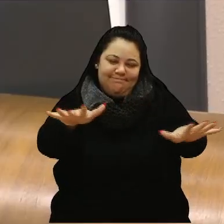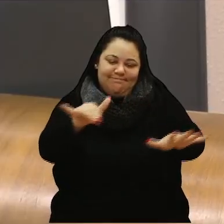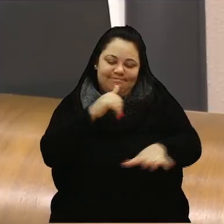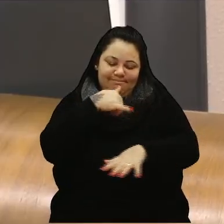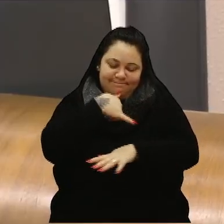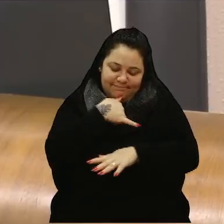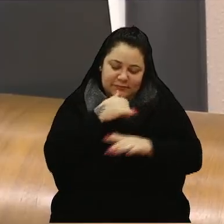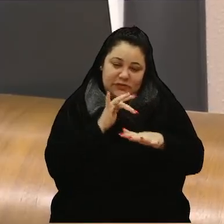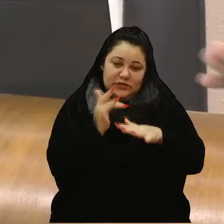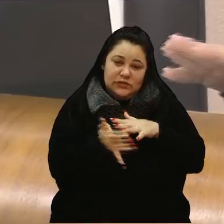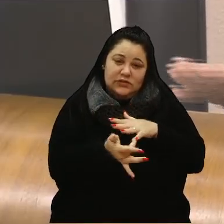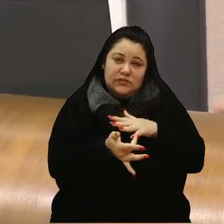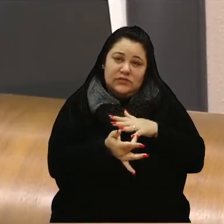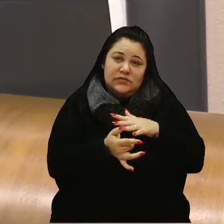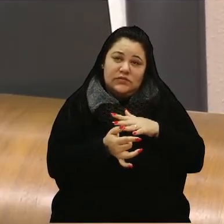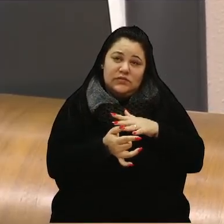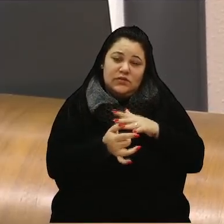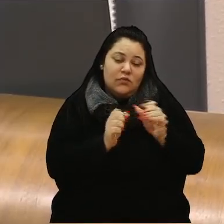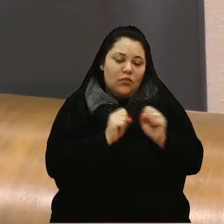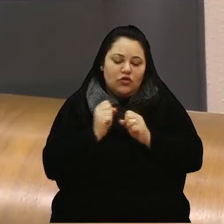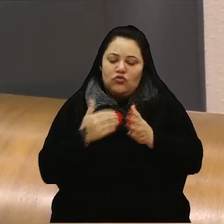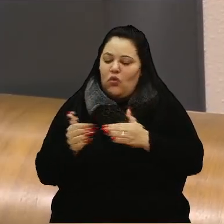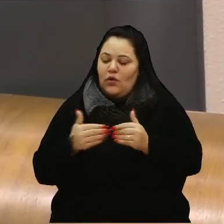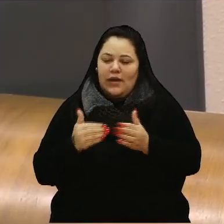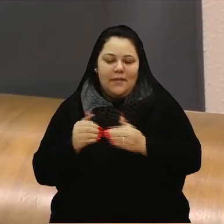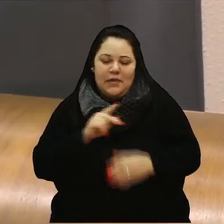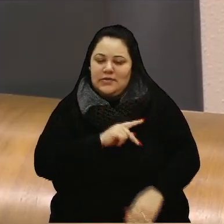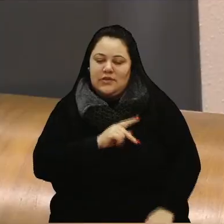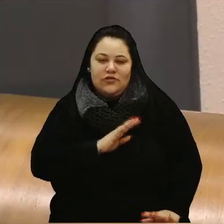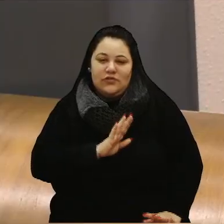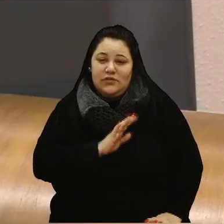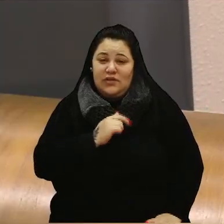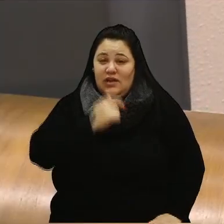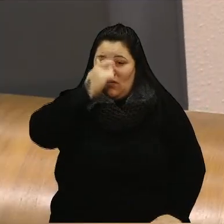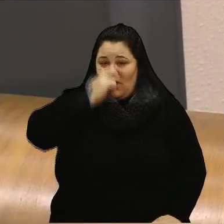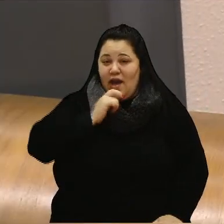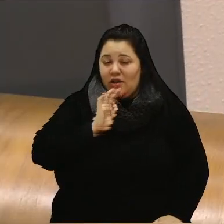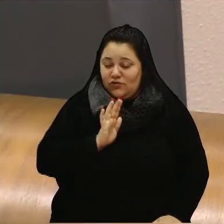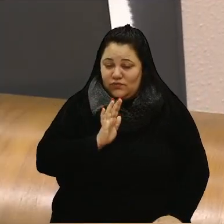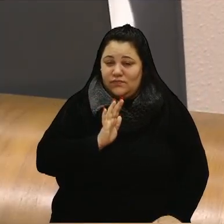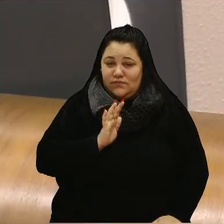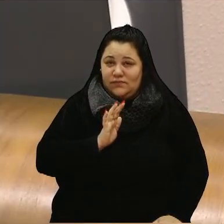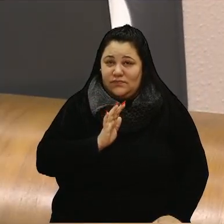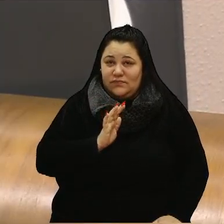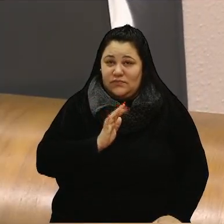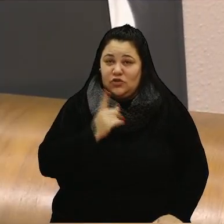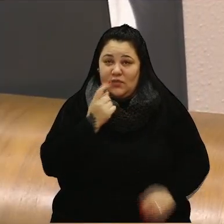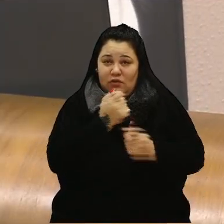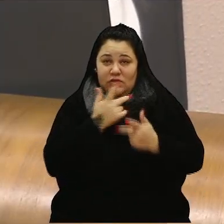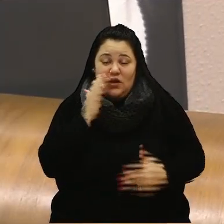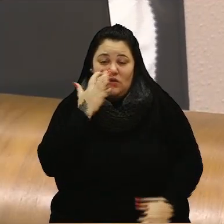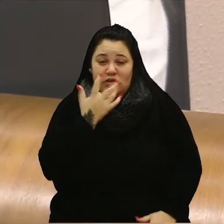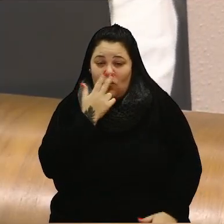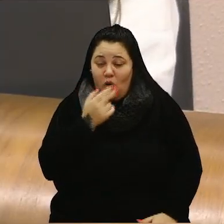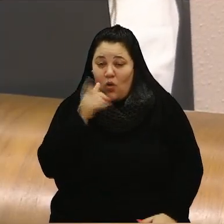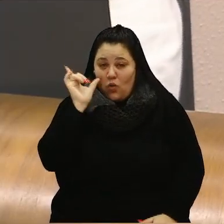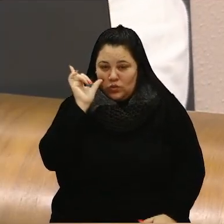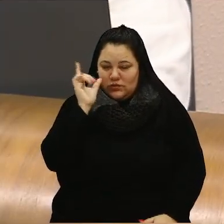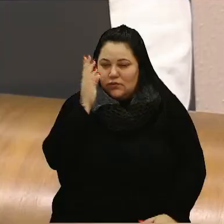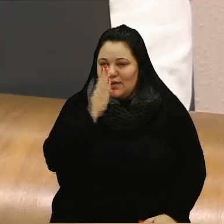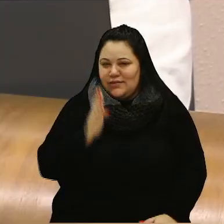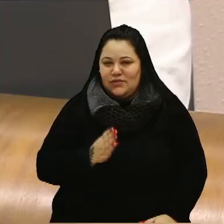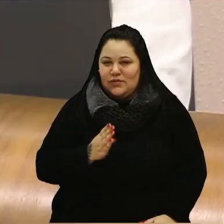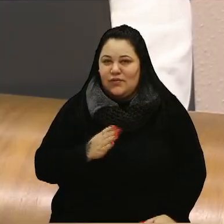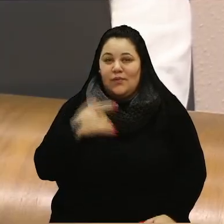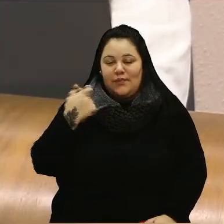lamentável, mas para mim pode ser qualquer presidente, não importa ser presidente. Eu acho, tá, que uma situação como essa, o Brasil